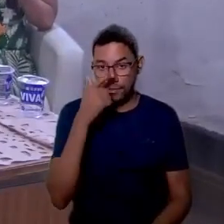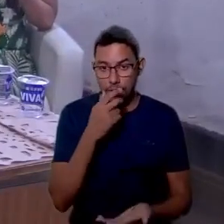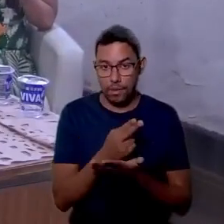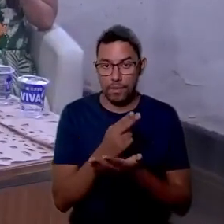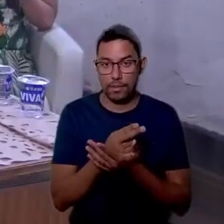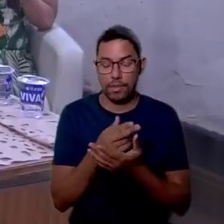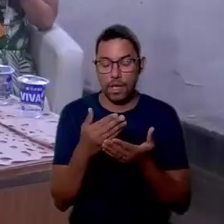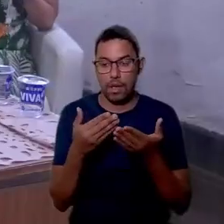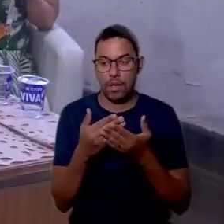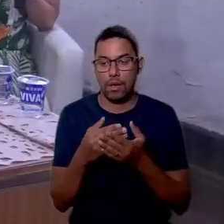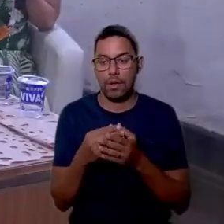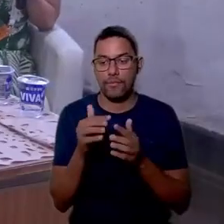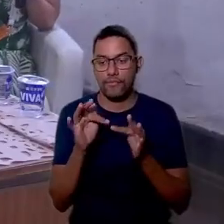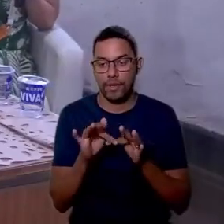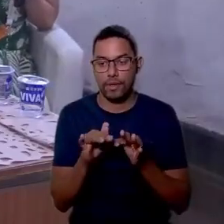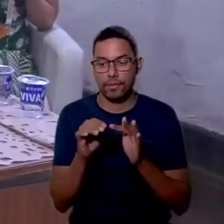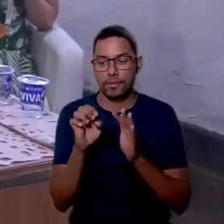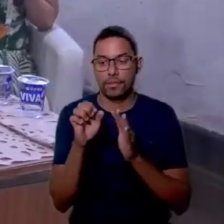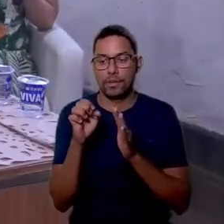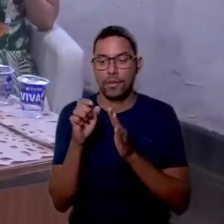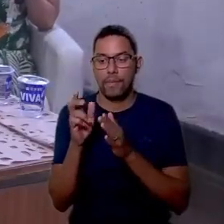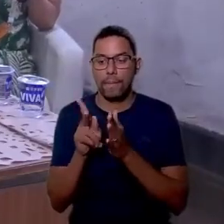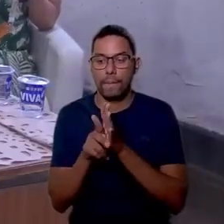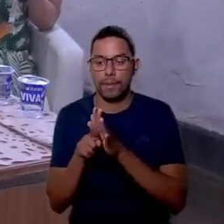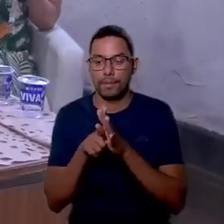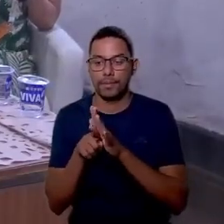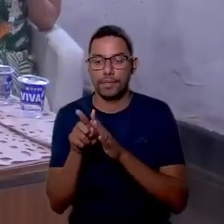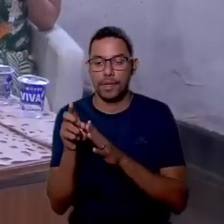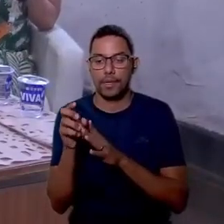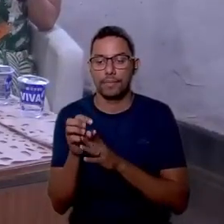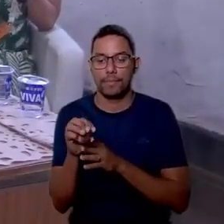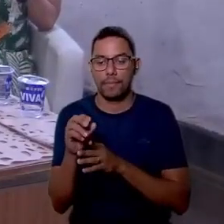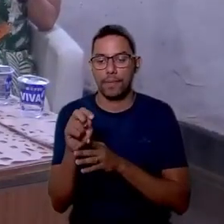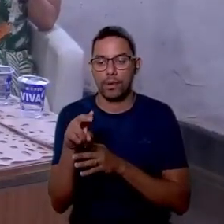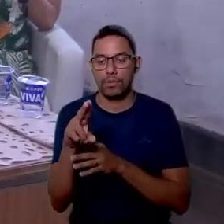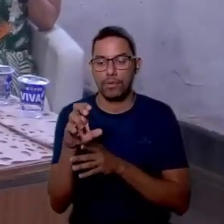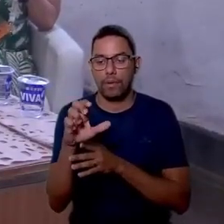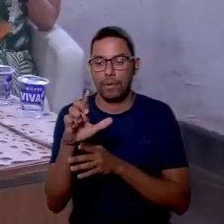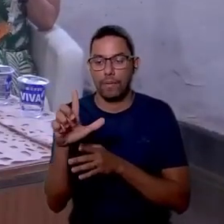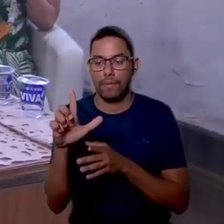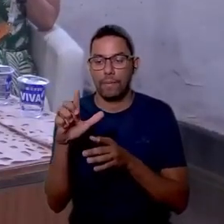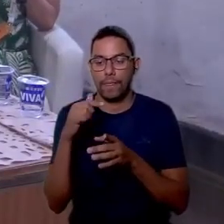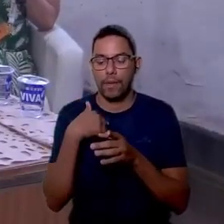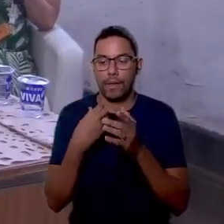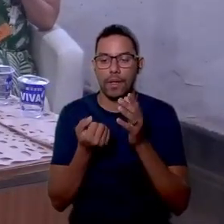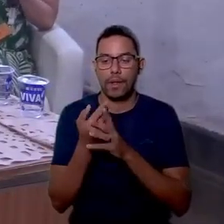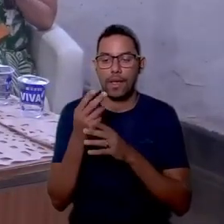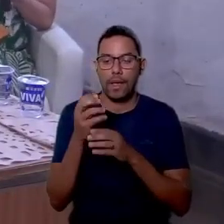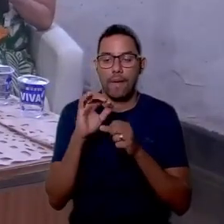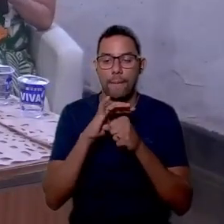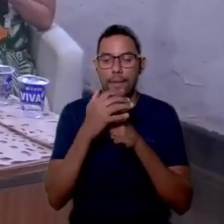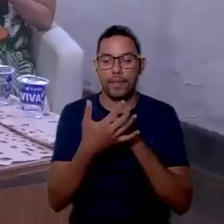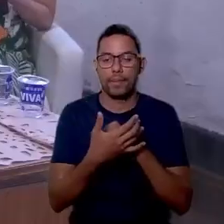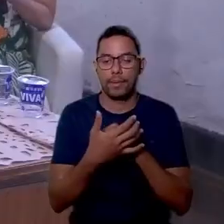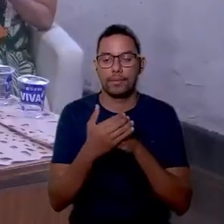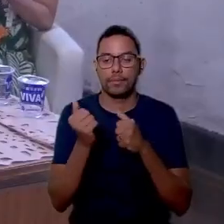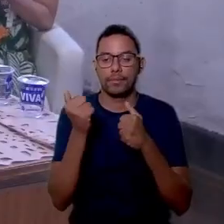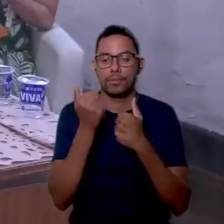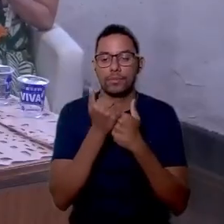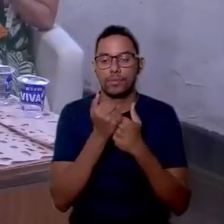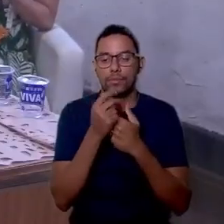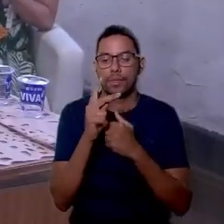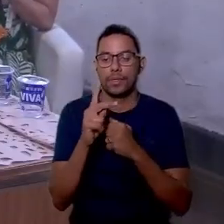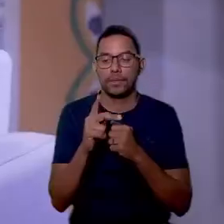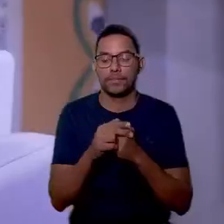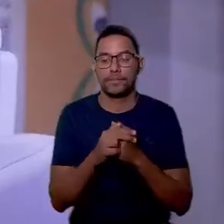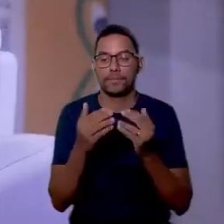mesma estou agora na parte final de edição de um manual que eu elaborei lá durante a pandemia, em parceria com